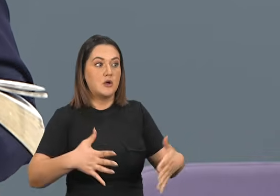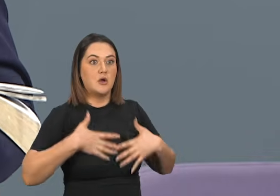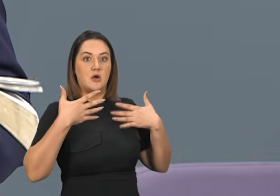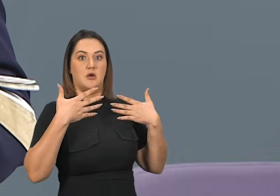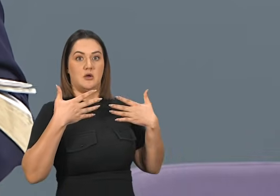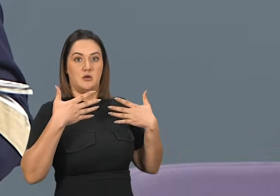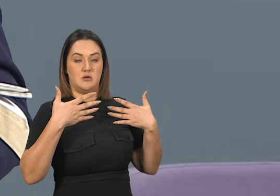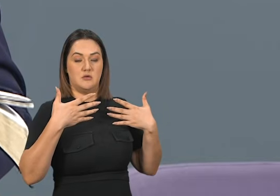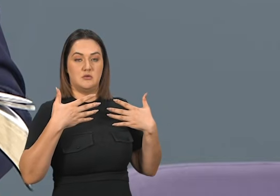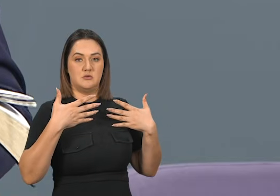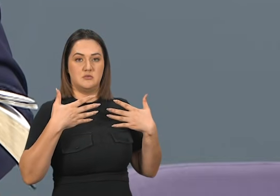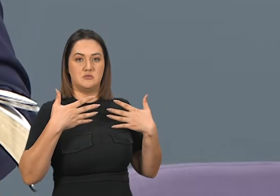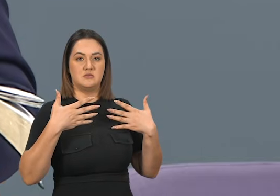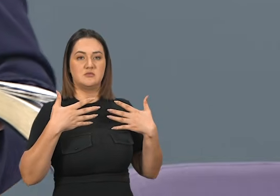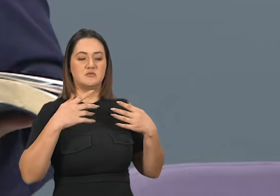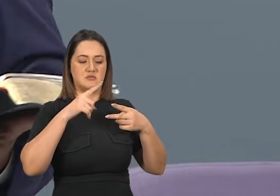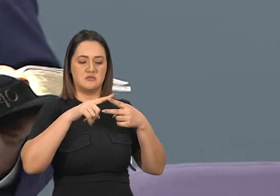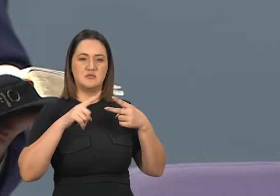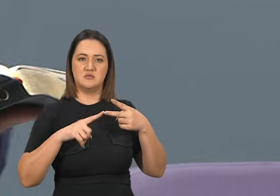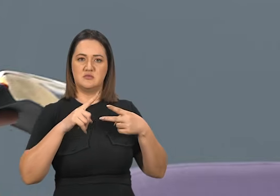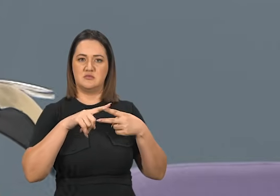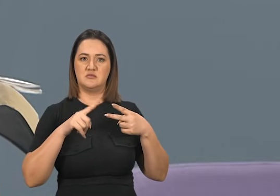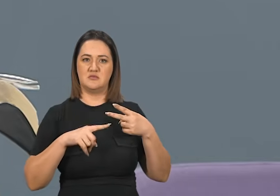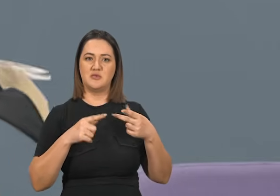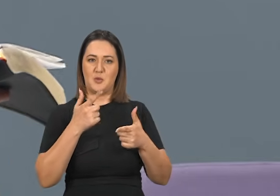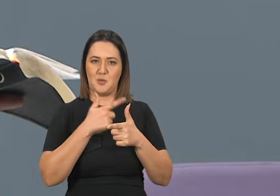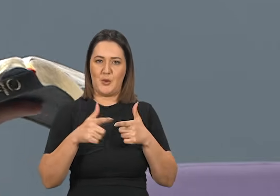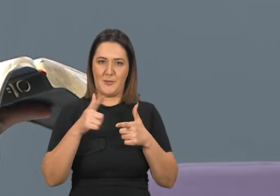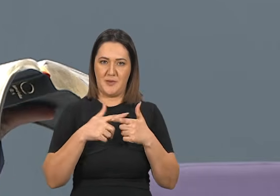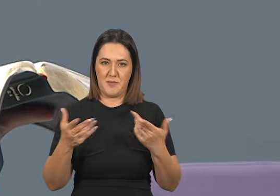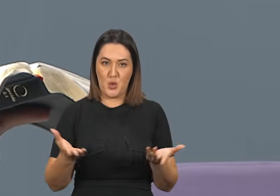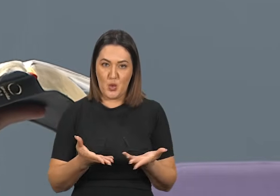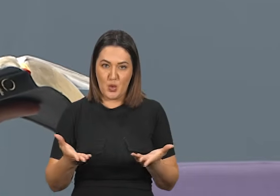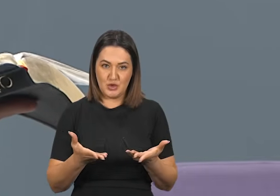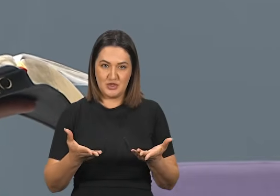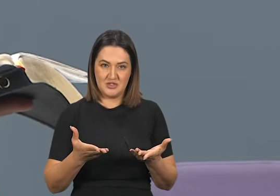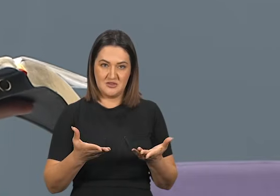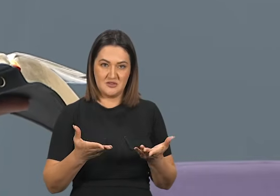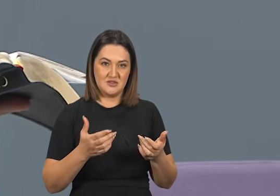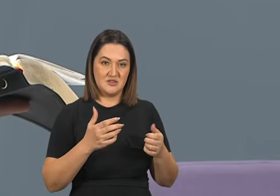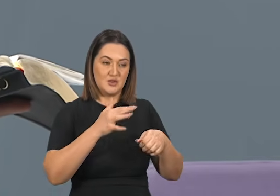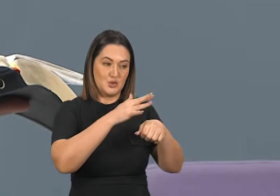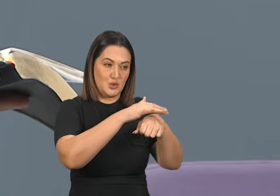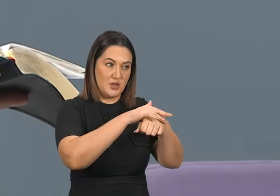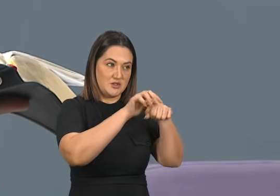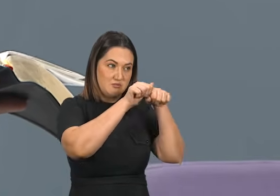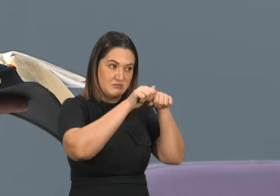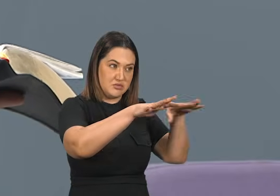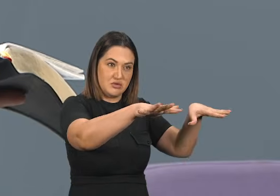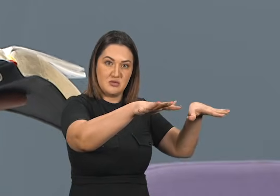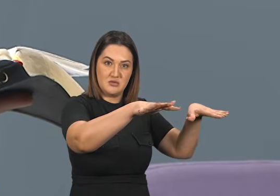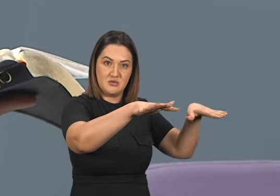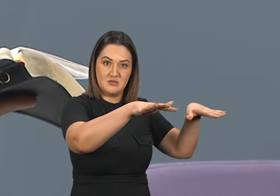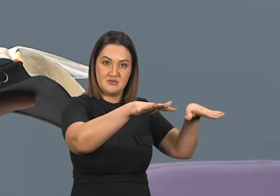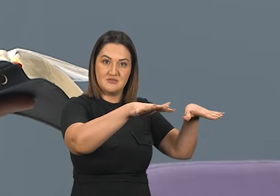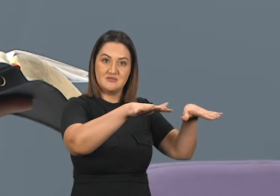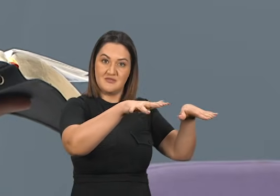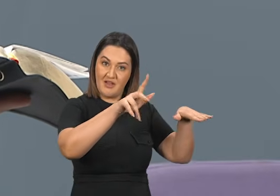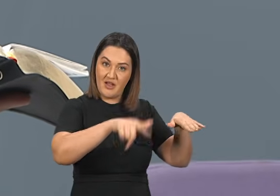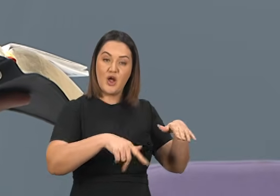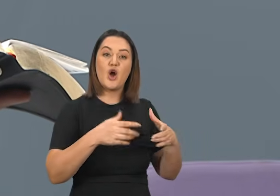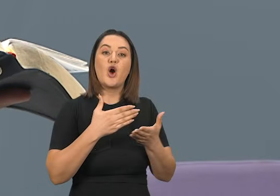coisas espantosas. Ou seja, esse problema hoje da pandemia começou com uma